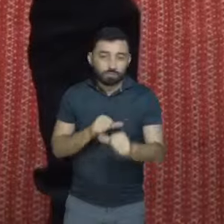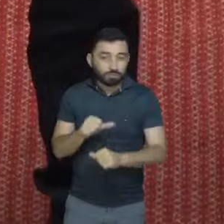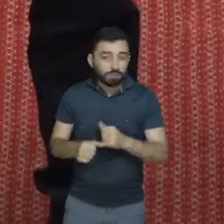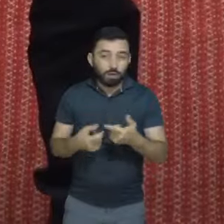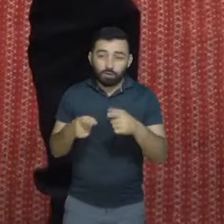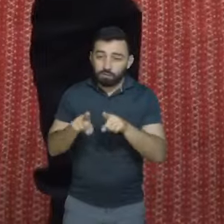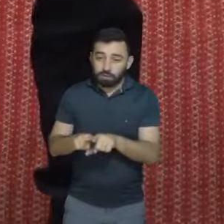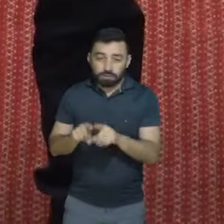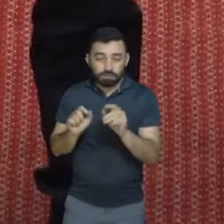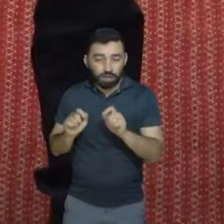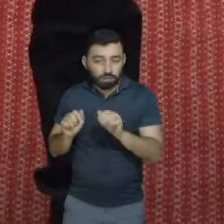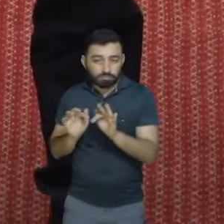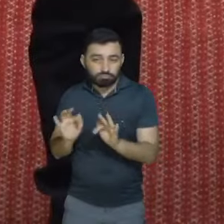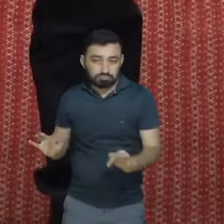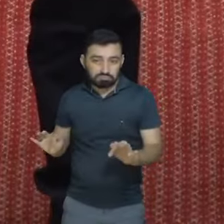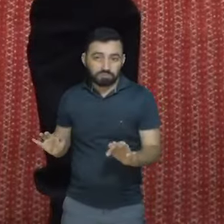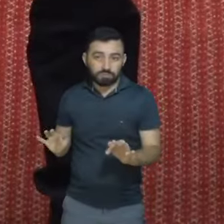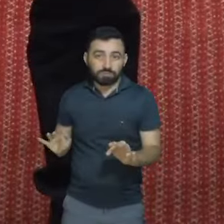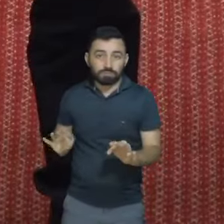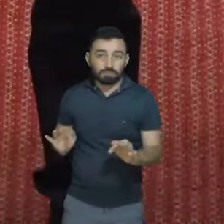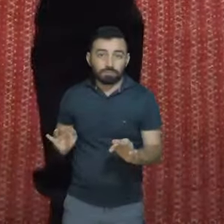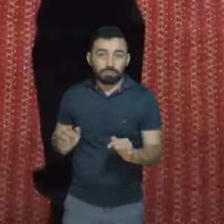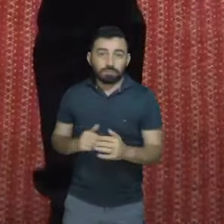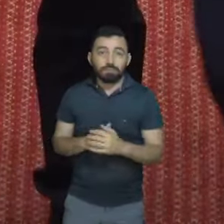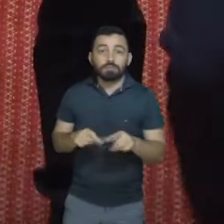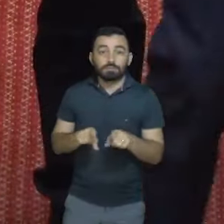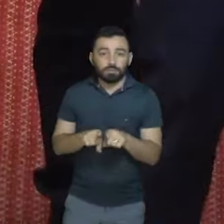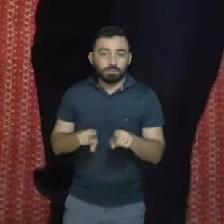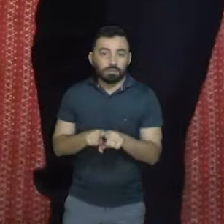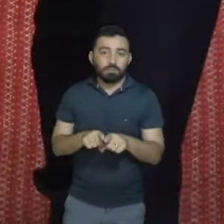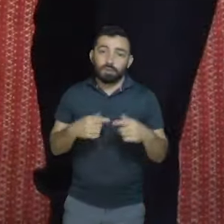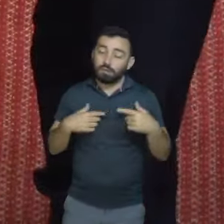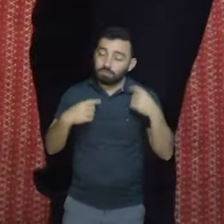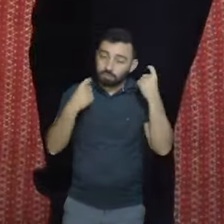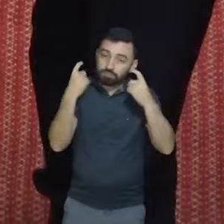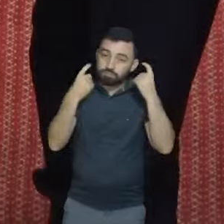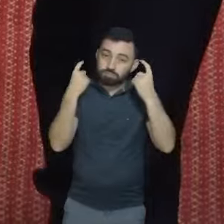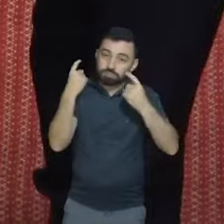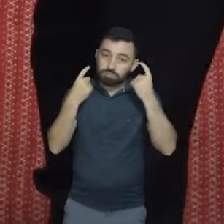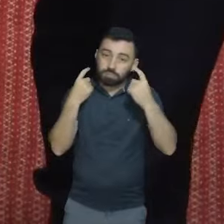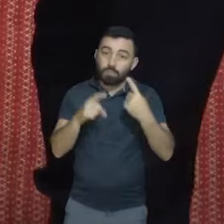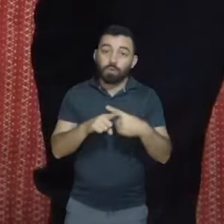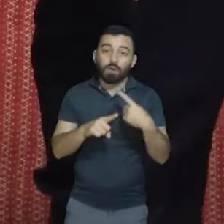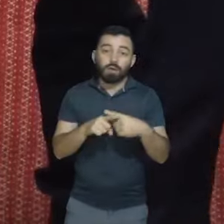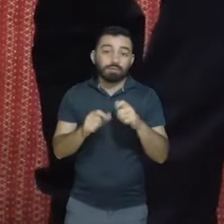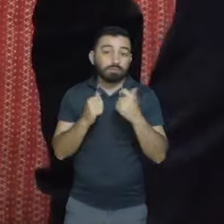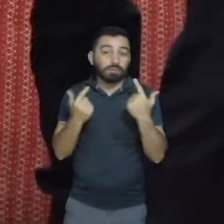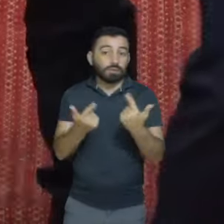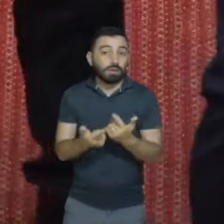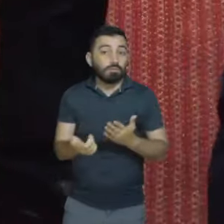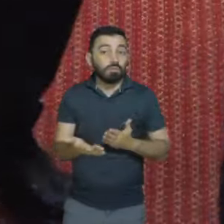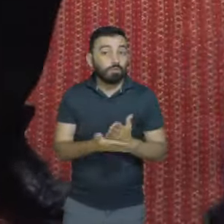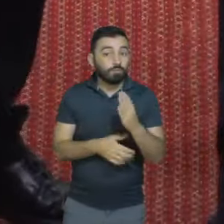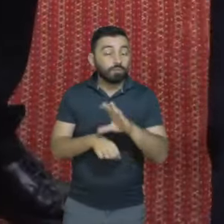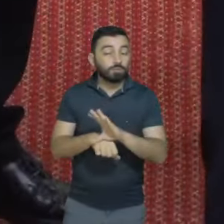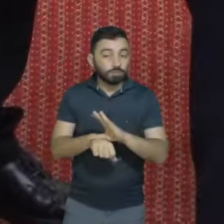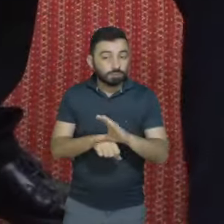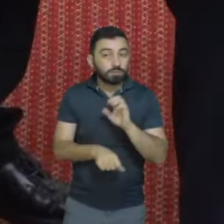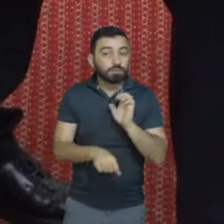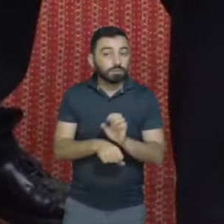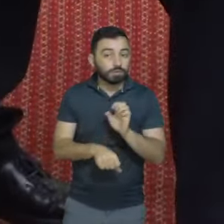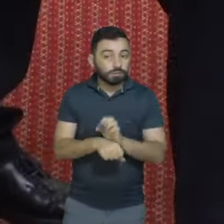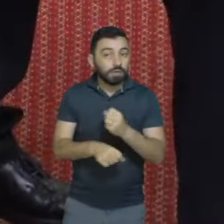em simplificado, mas também gostaria de demonstrar a preocupação, porque essa casa aprovou na Constituição do Estado de Santa Catarina,